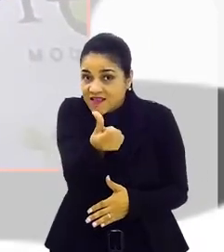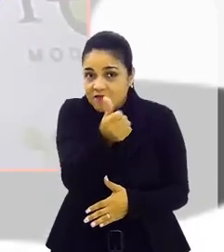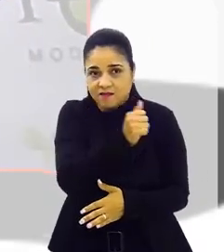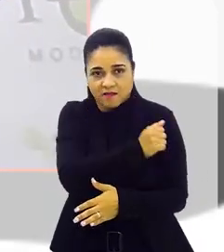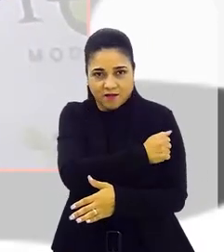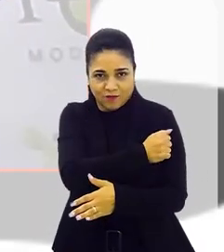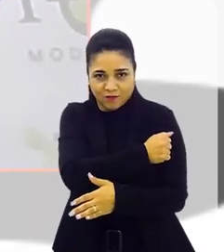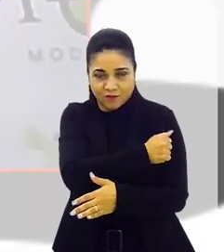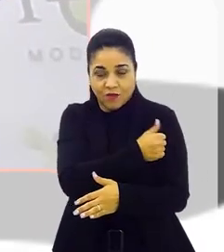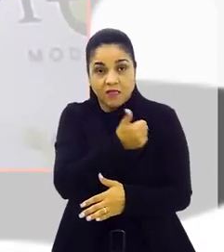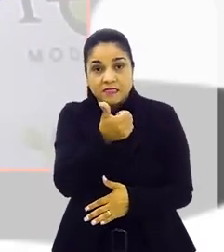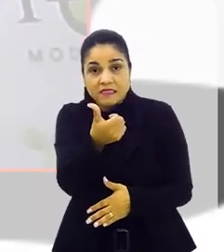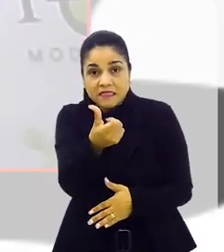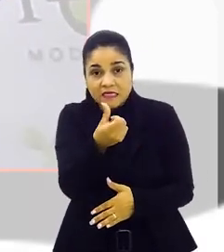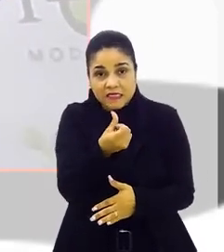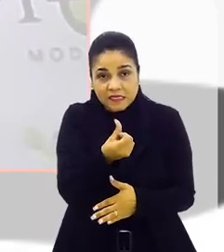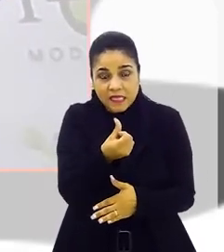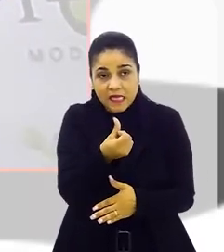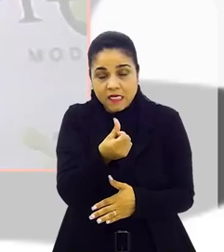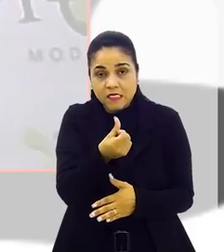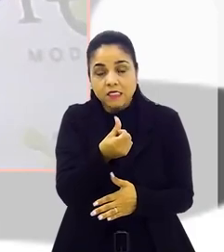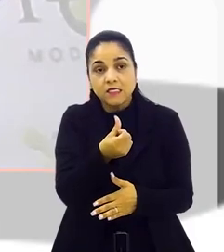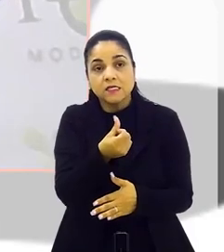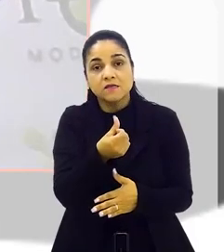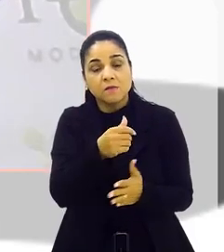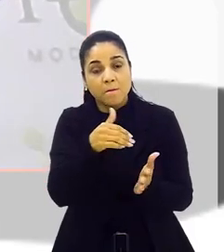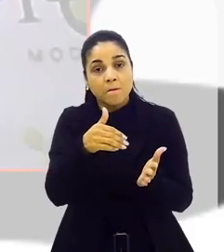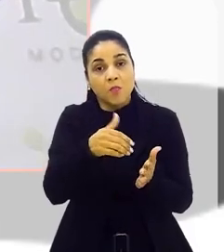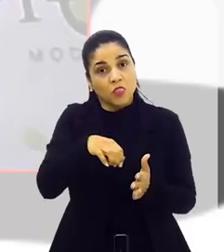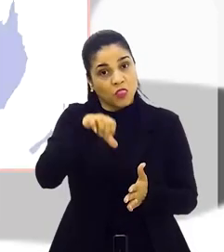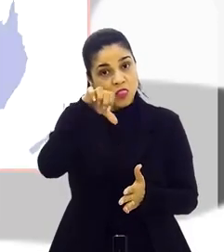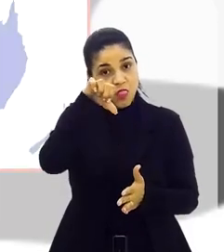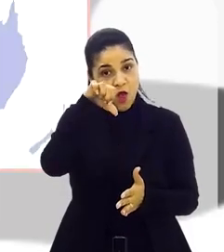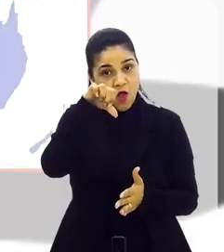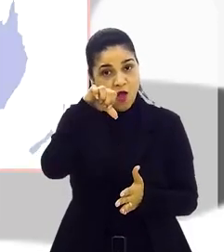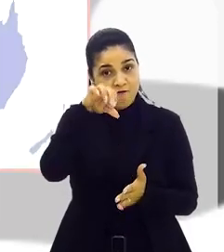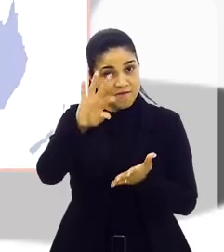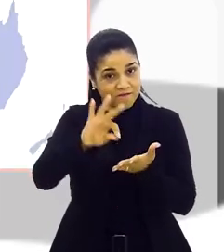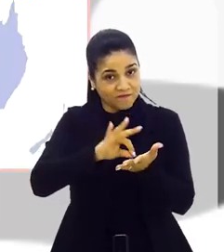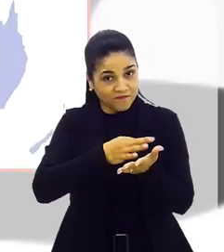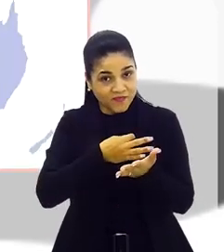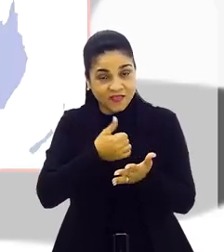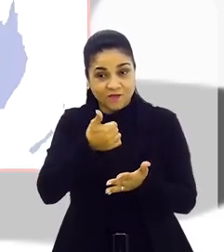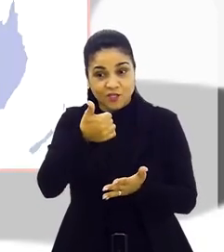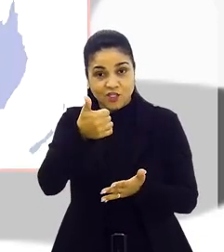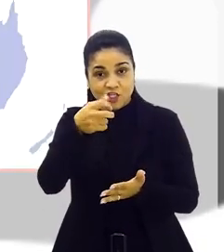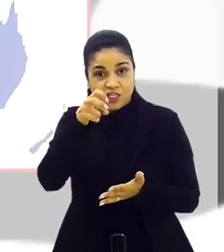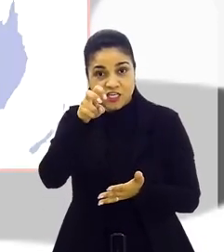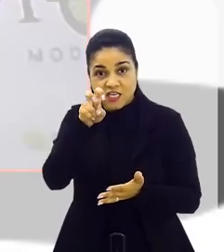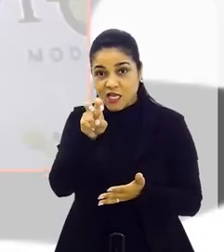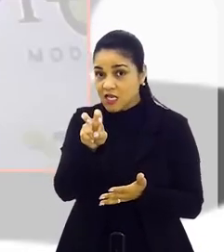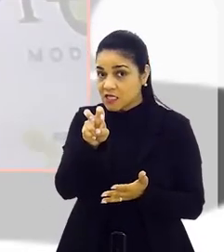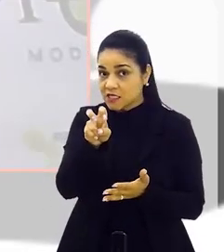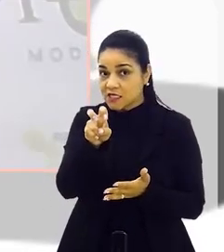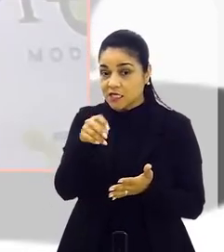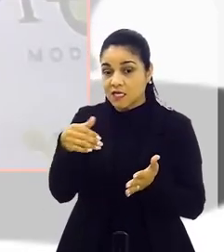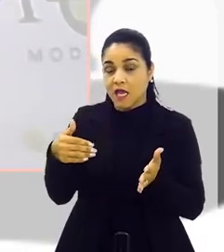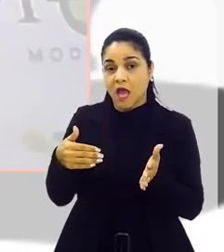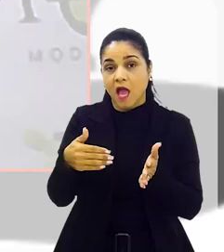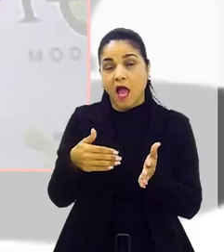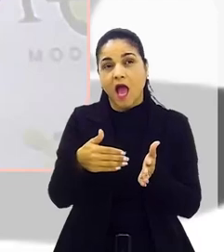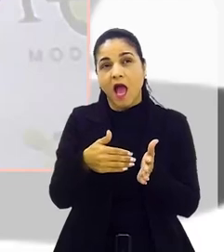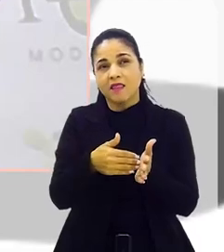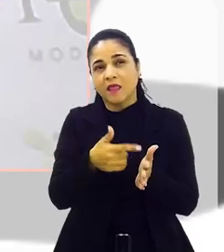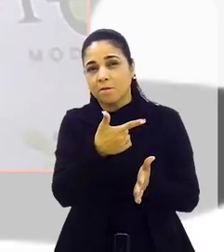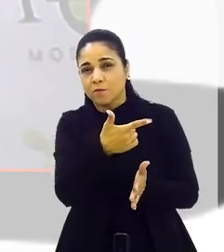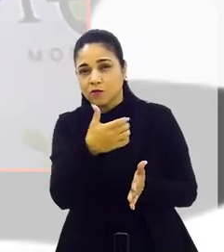6 alunos. Fomos 16, 17 aumentou para 9, 18 aumentou para 15 e Uau! ficamos nos 15